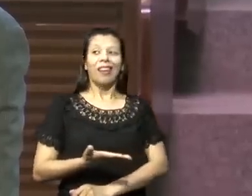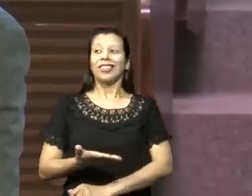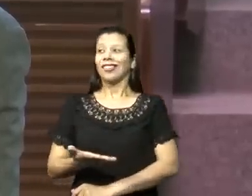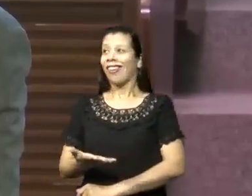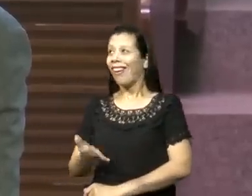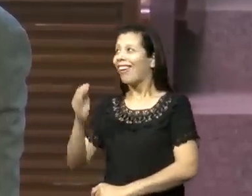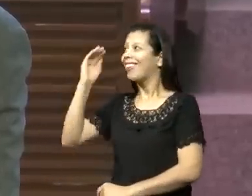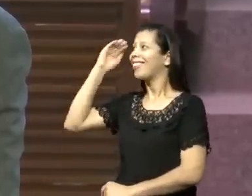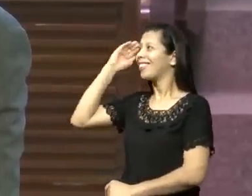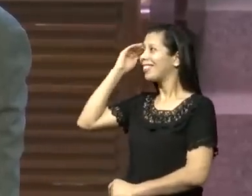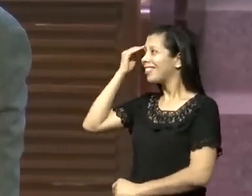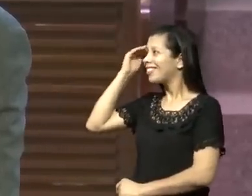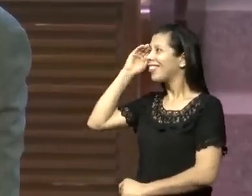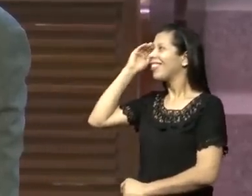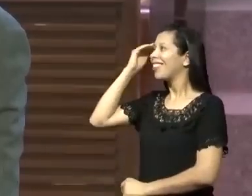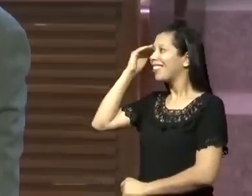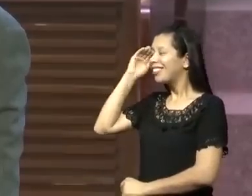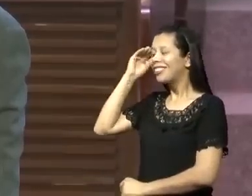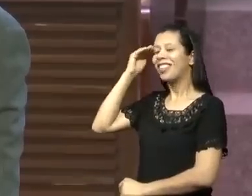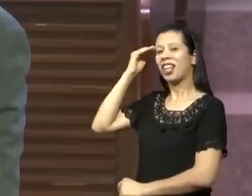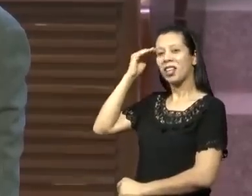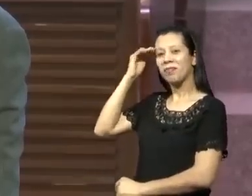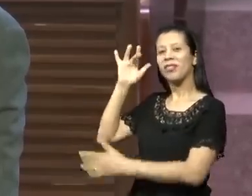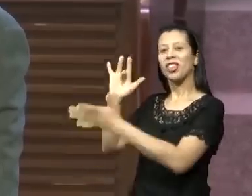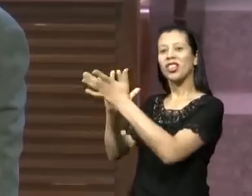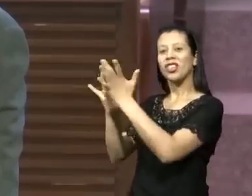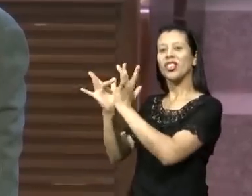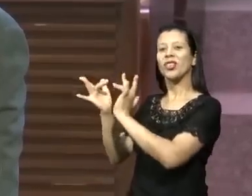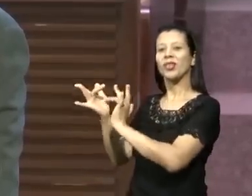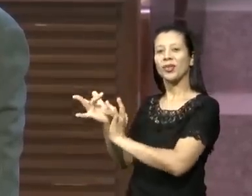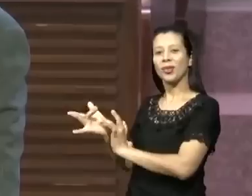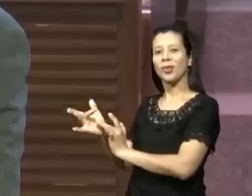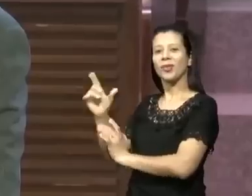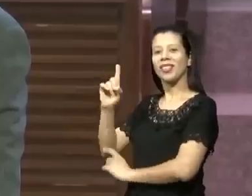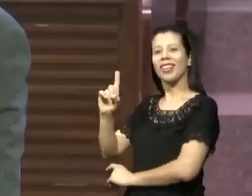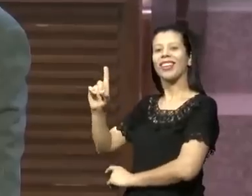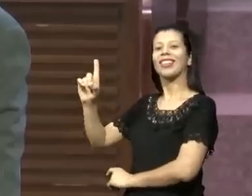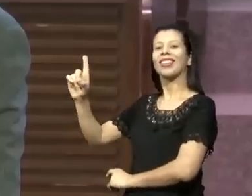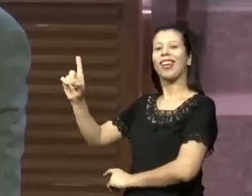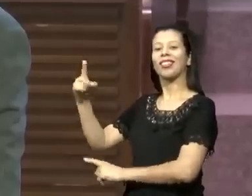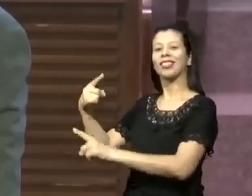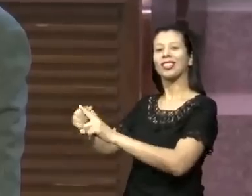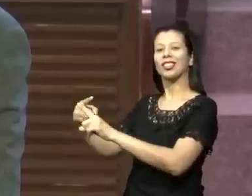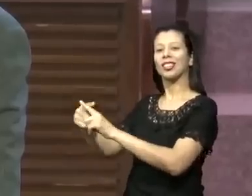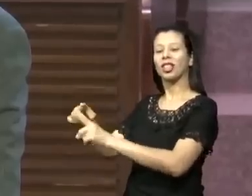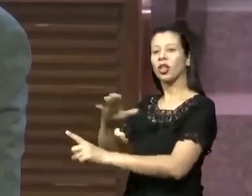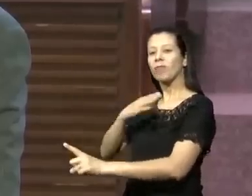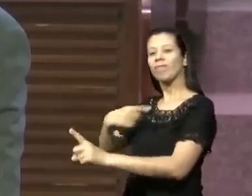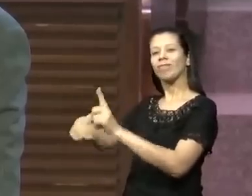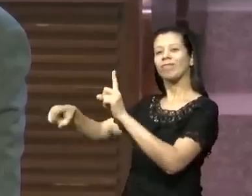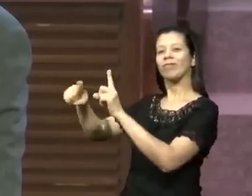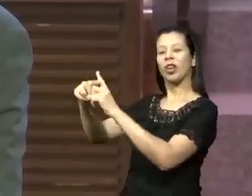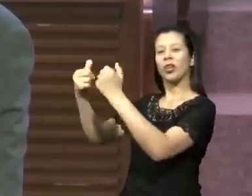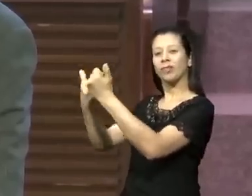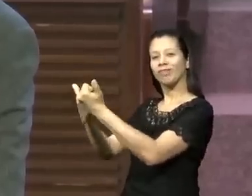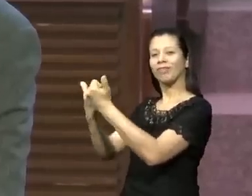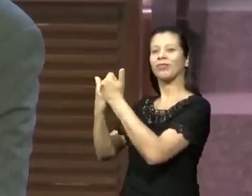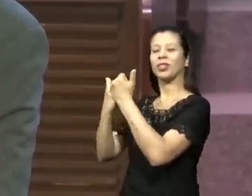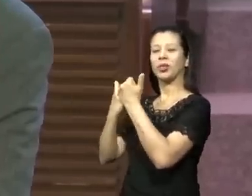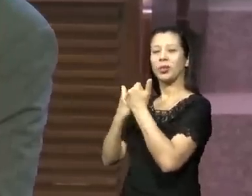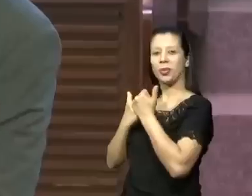é eu sou aquele que morreu por você que Deus te abençoe